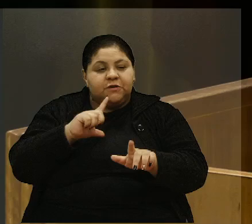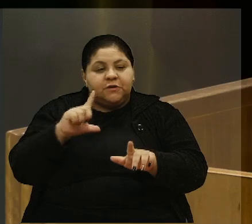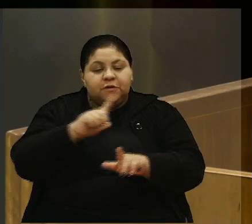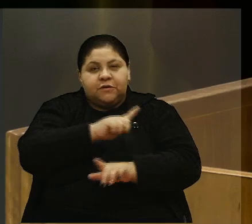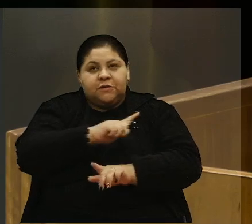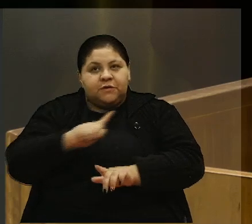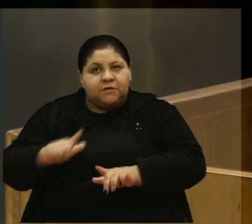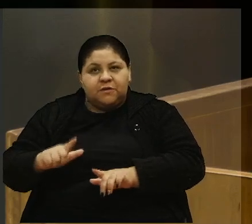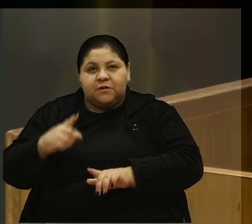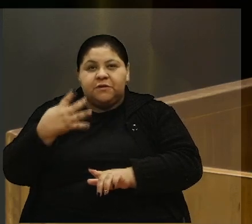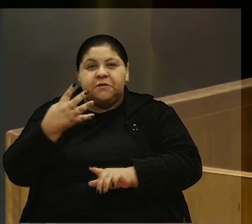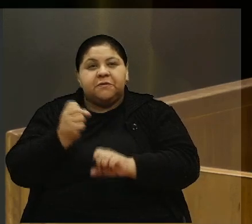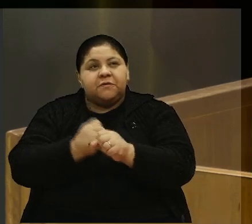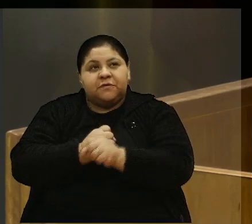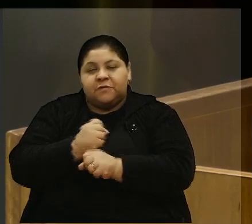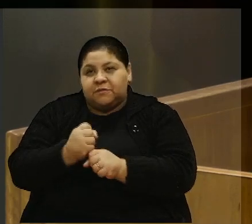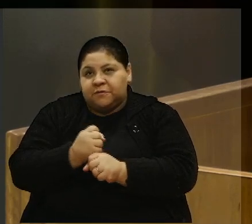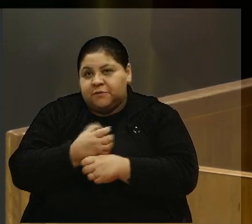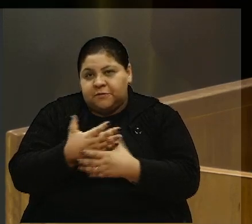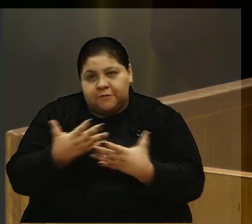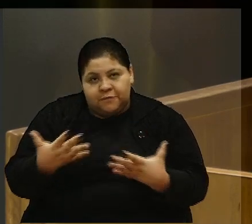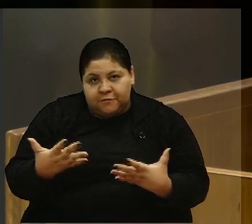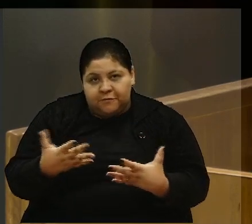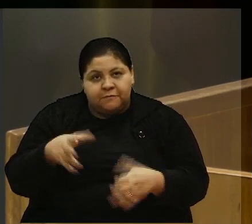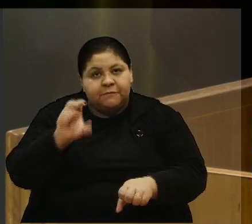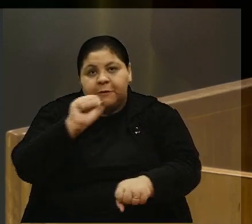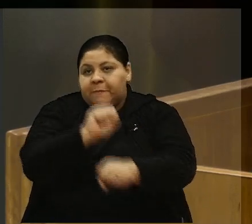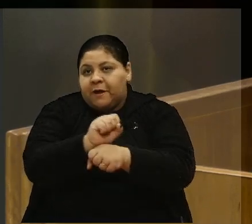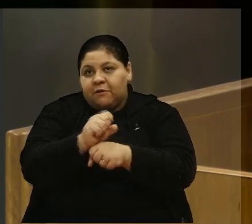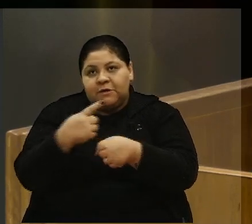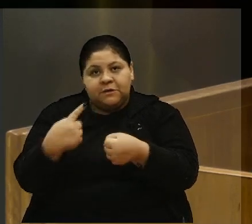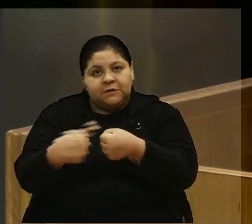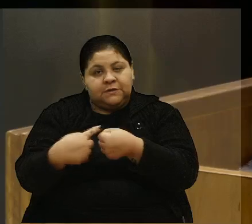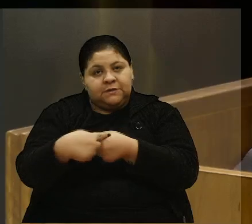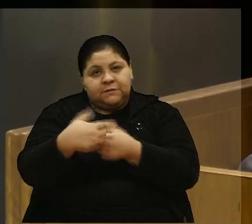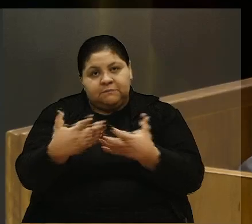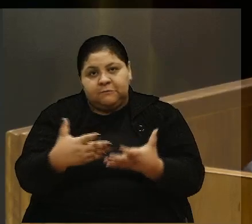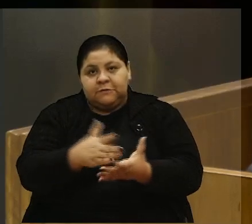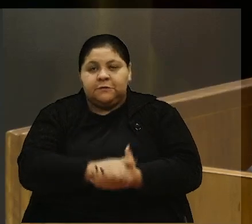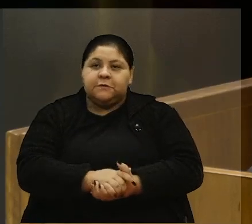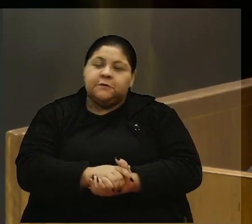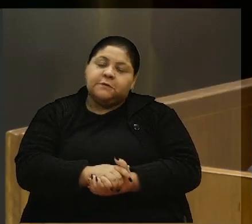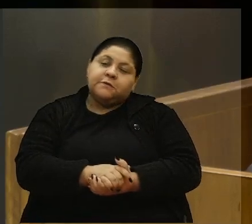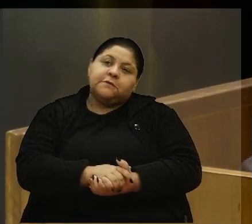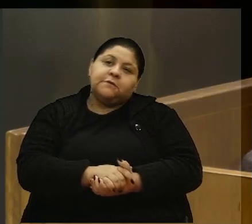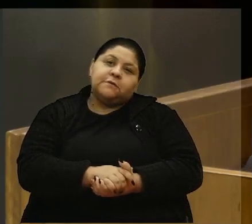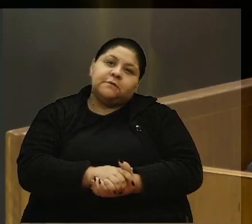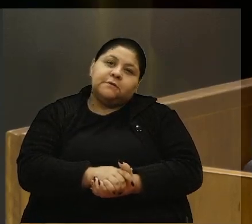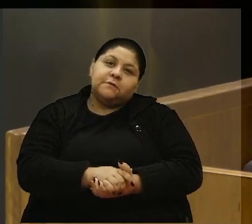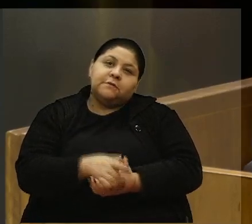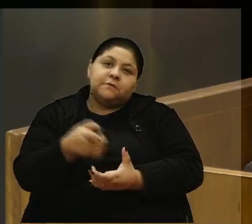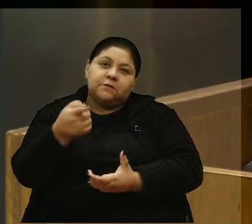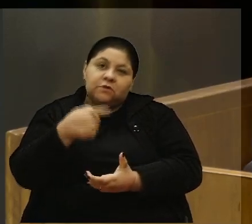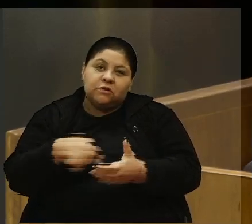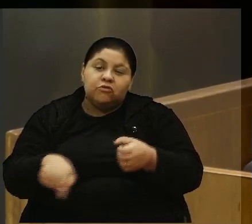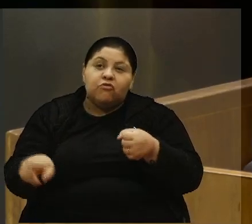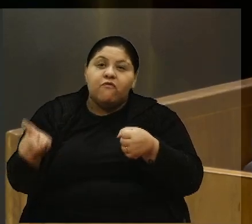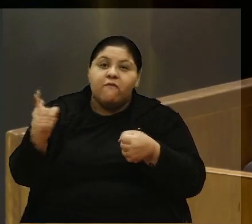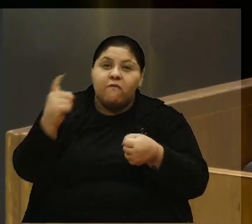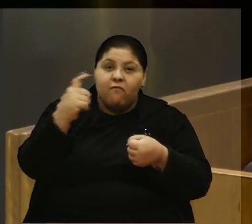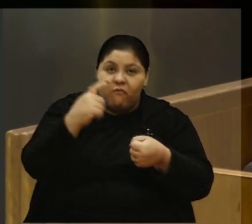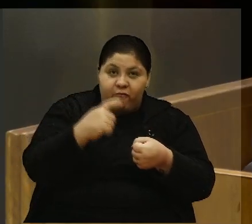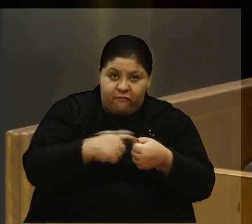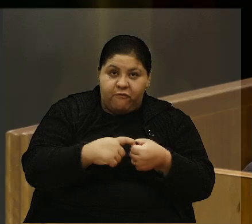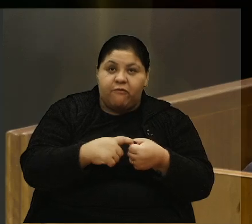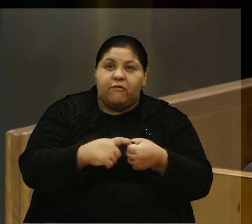de 4 anos que praticamente estagnou a cidade, e quando se retomou